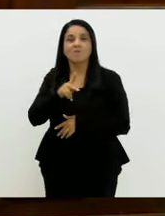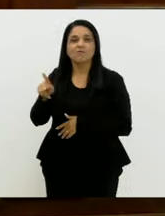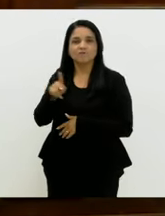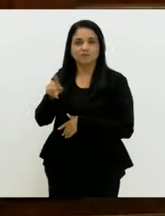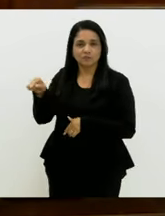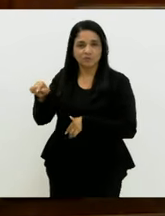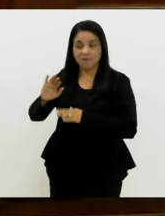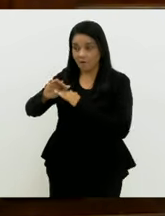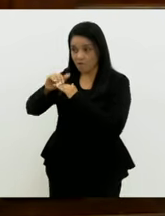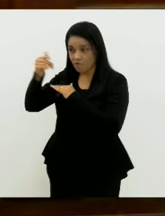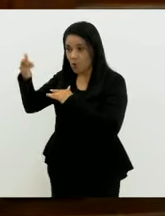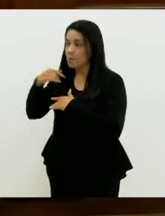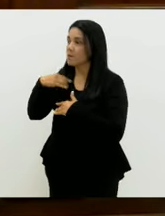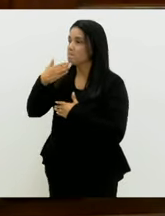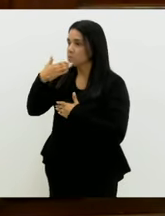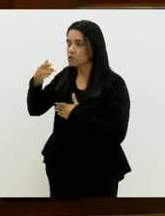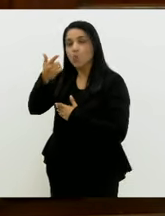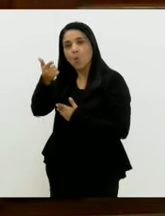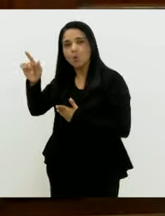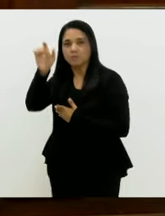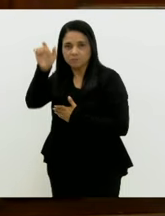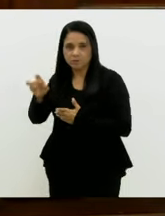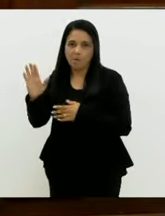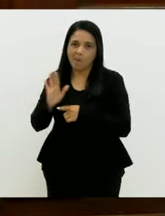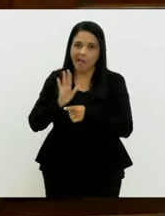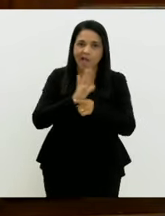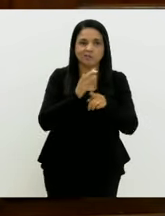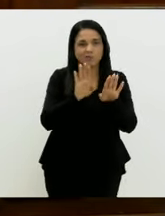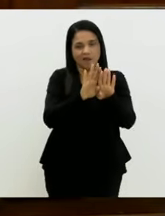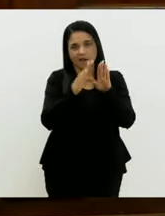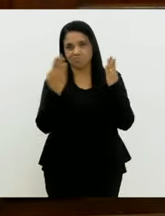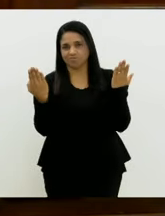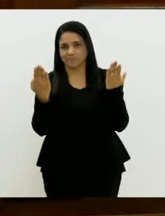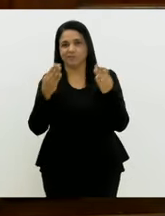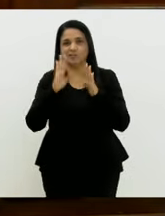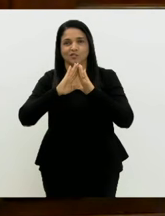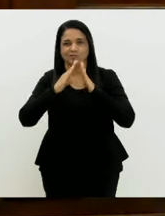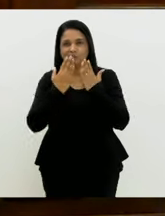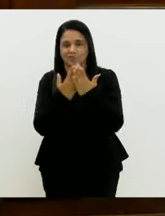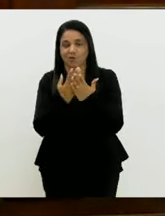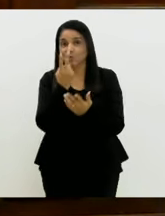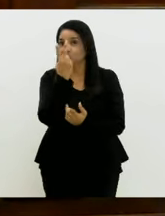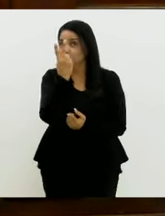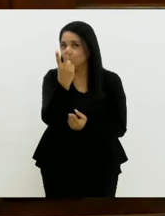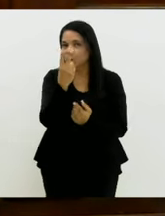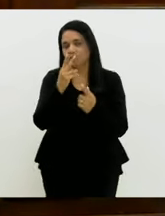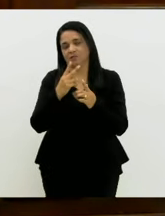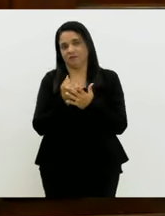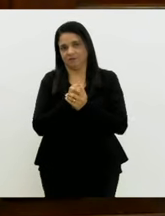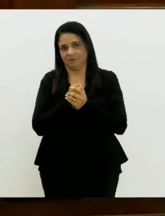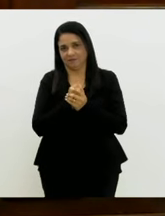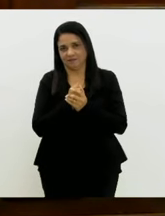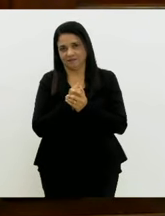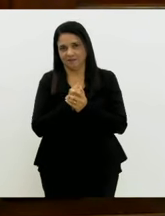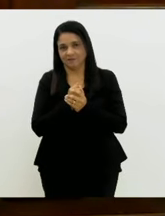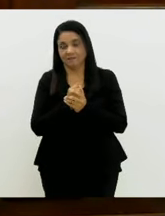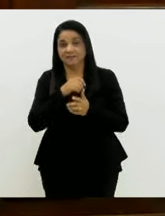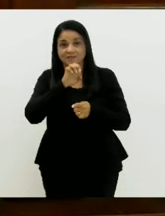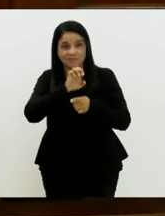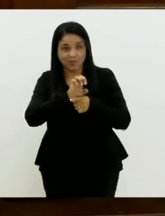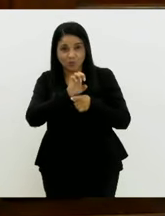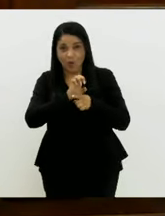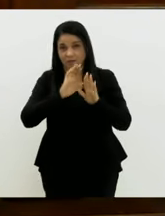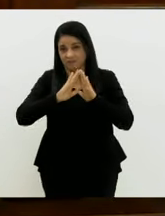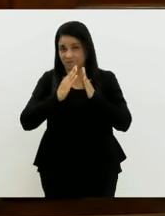abrimos 2 colégios estaduais. Para que as pessoas pudessem ser acolhidas. E assim nós começamos a